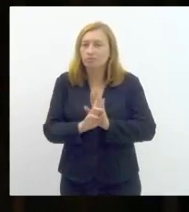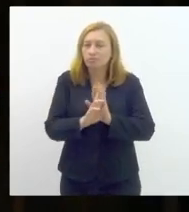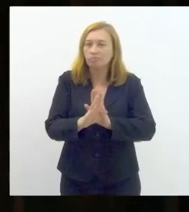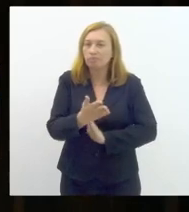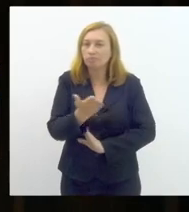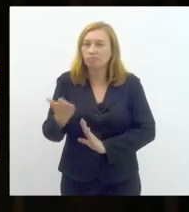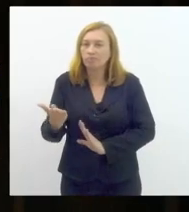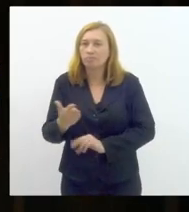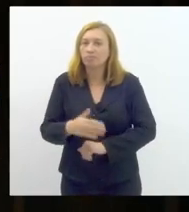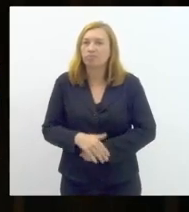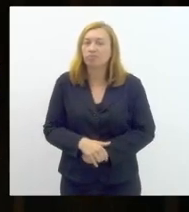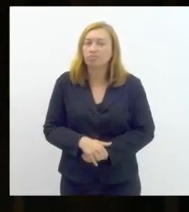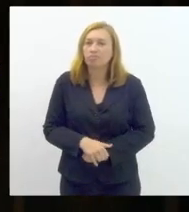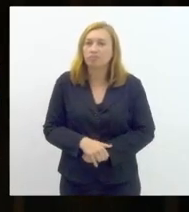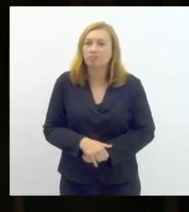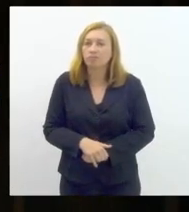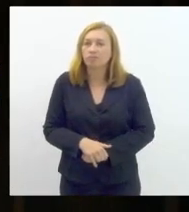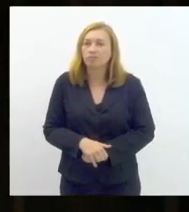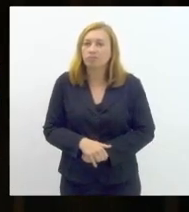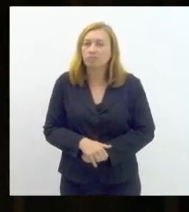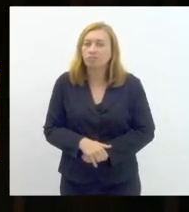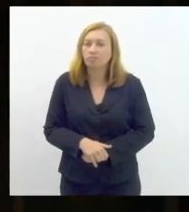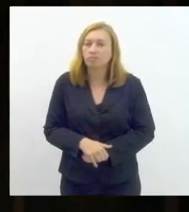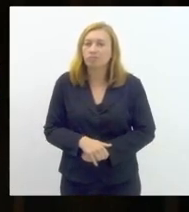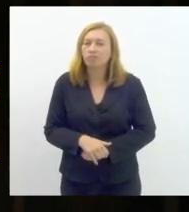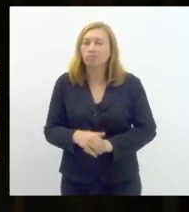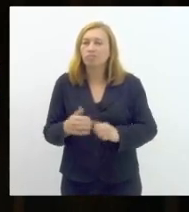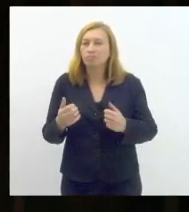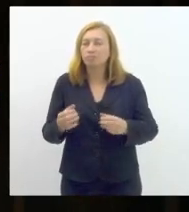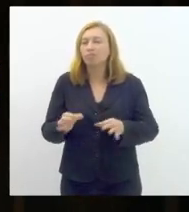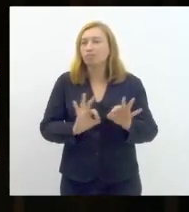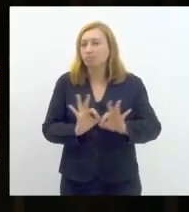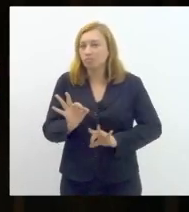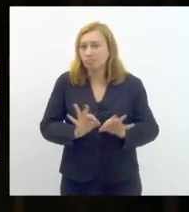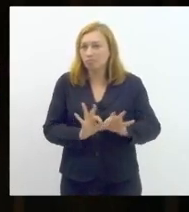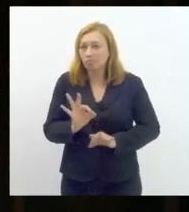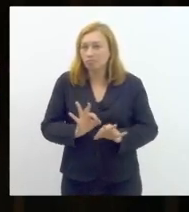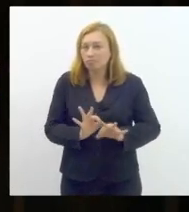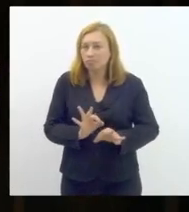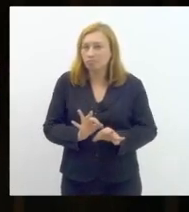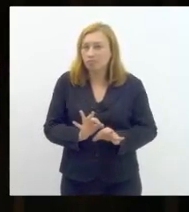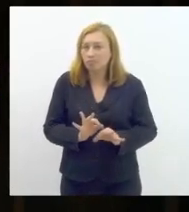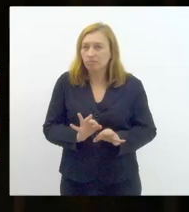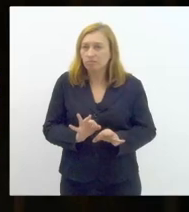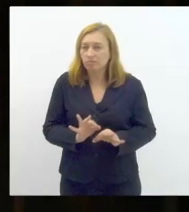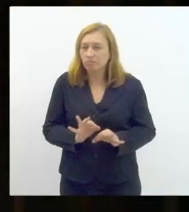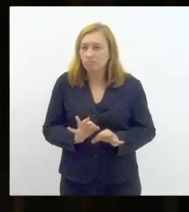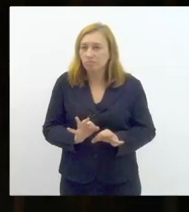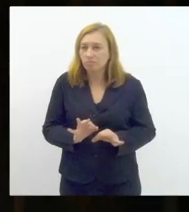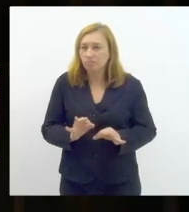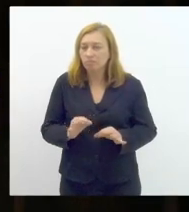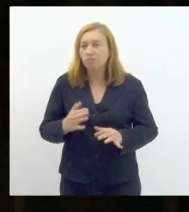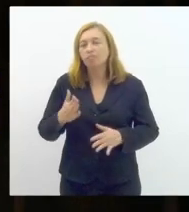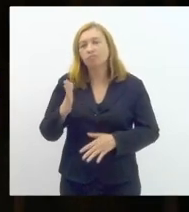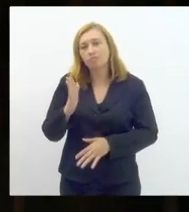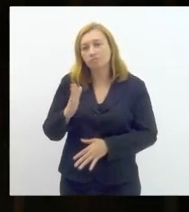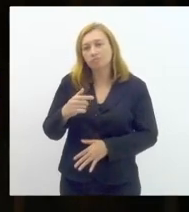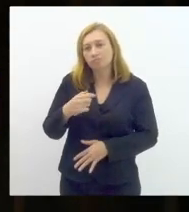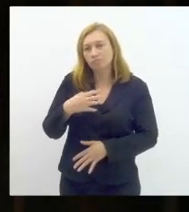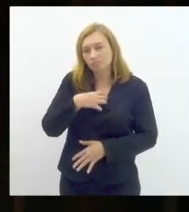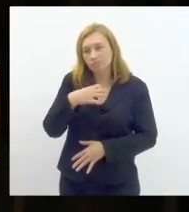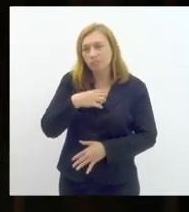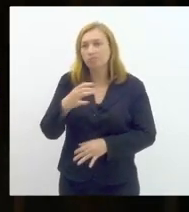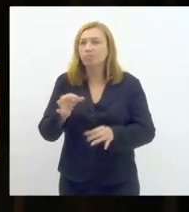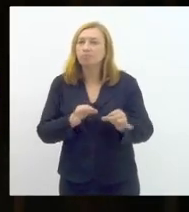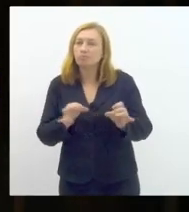vocês. E, para a gente estar representando vocês, a gente precisa ter um certo preparo, né? Eu me considero preparada, não só